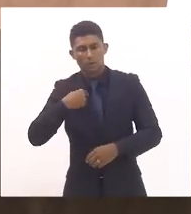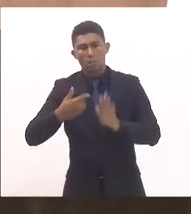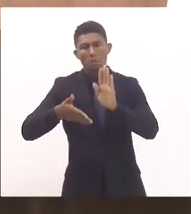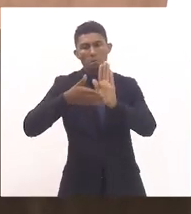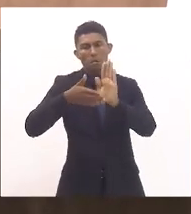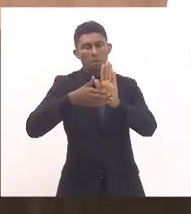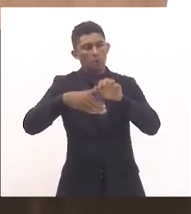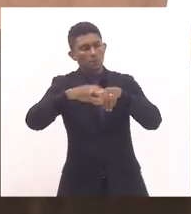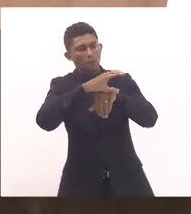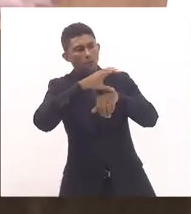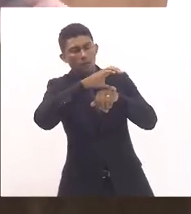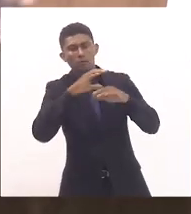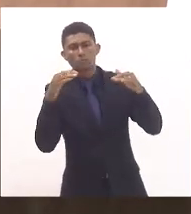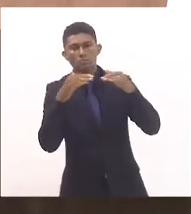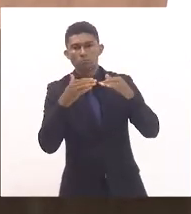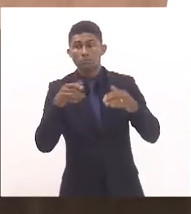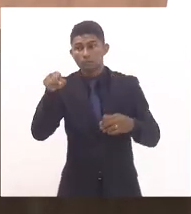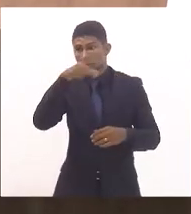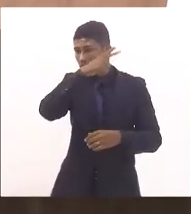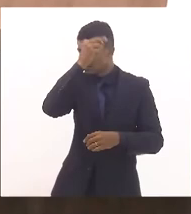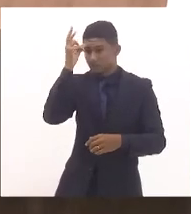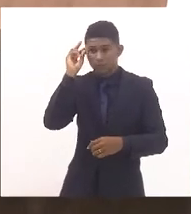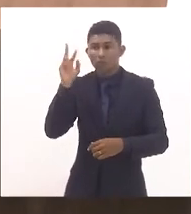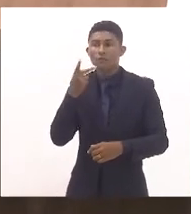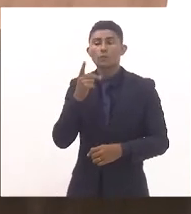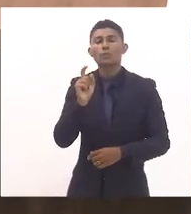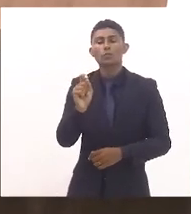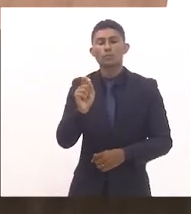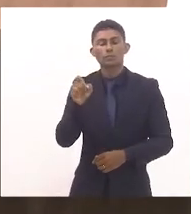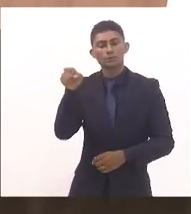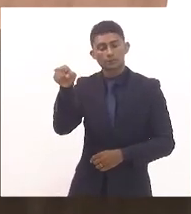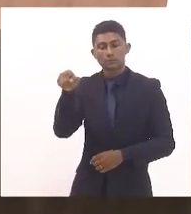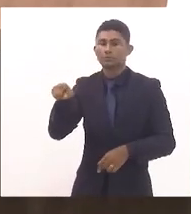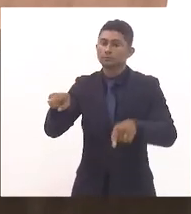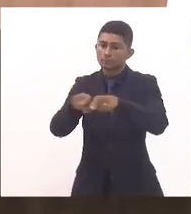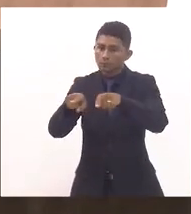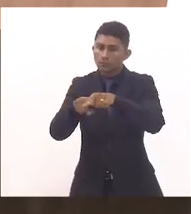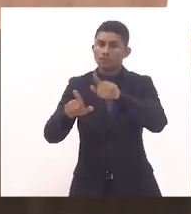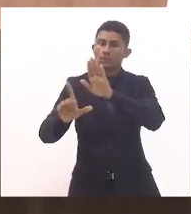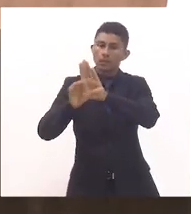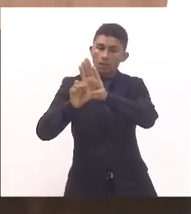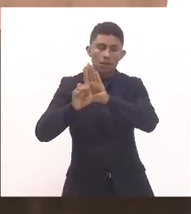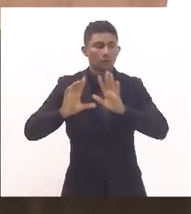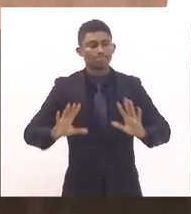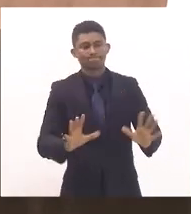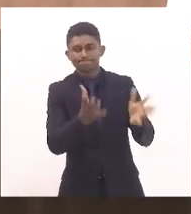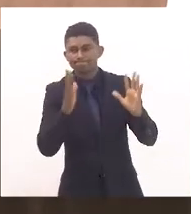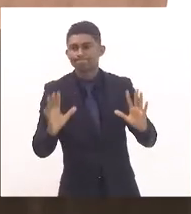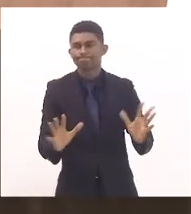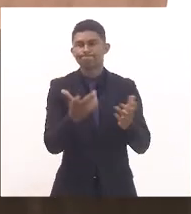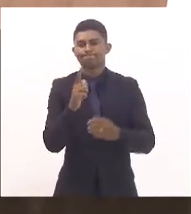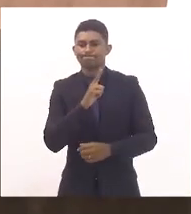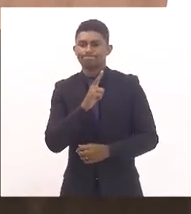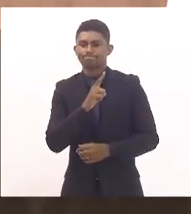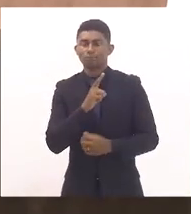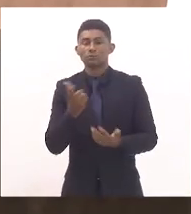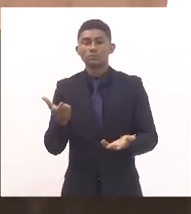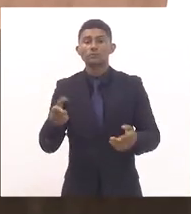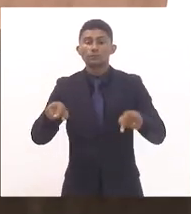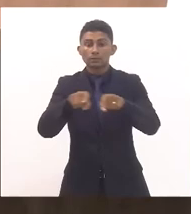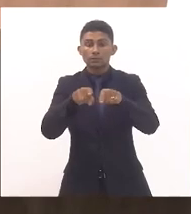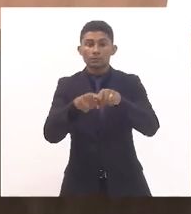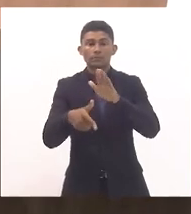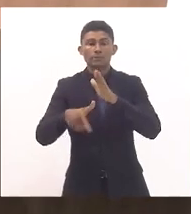proposição, com a prefeitura dizendo que possui também uma lei de incentivo regional. Eu expus na